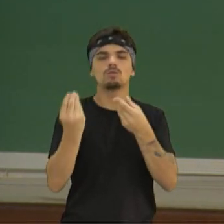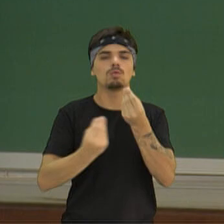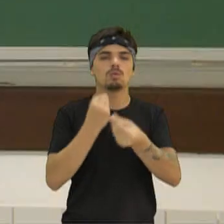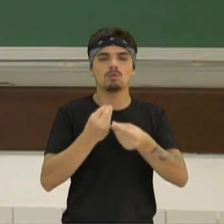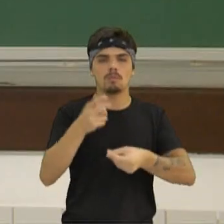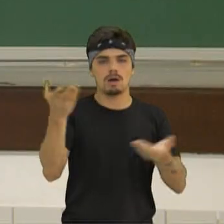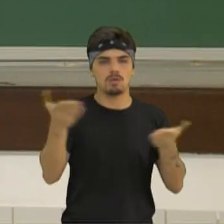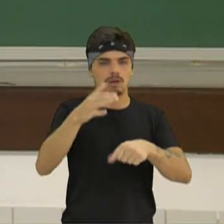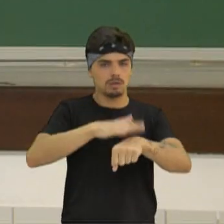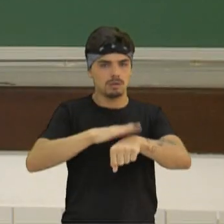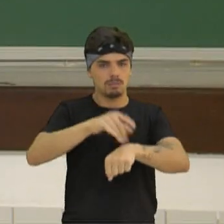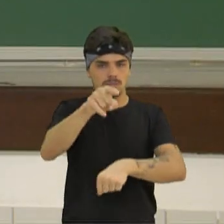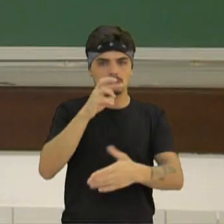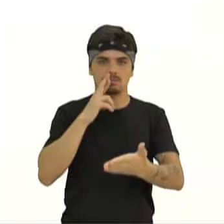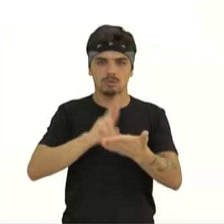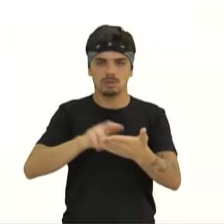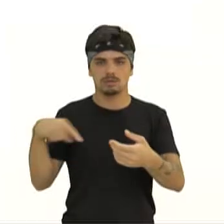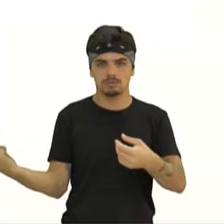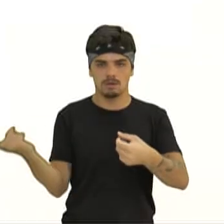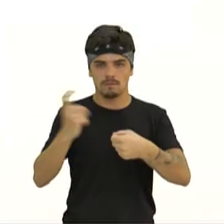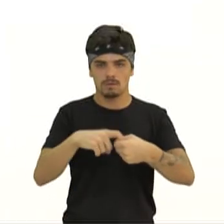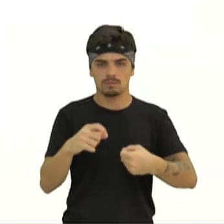para vocês responderem essa.